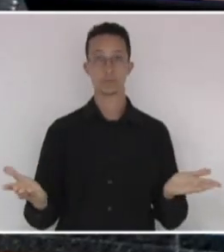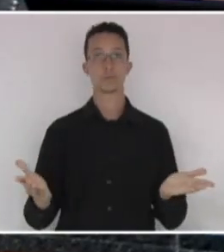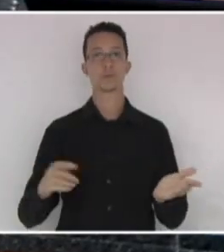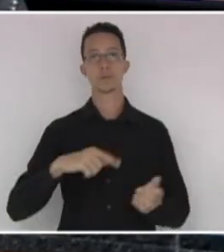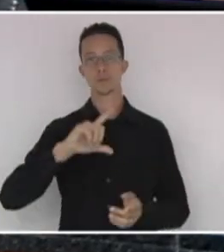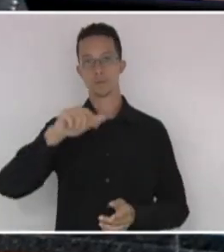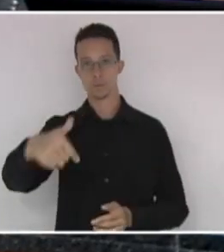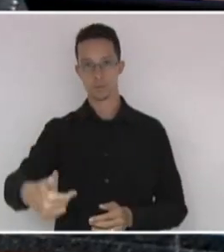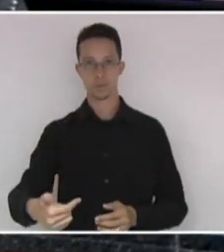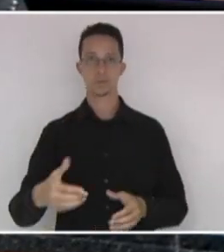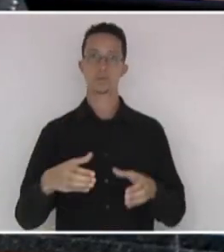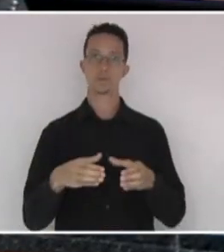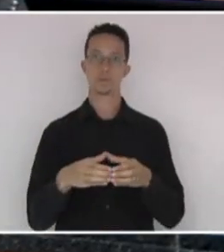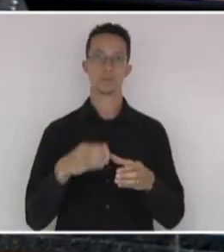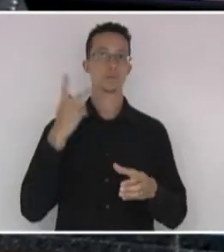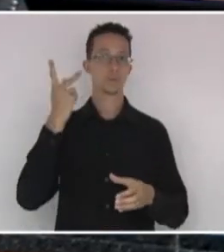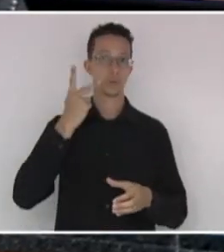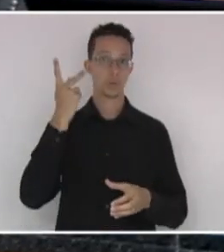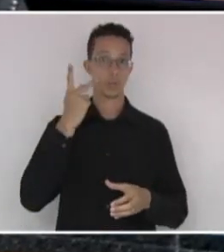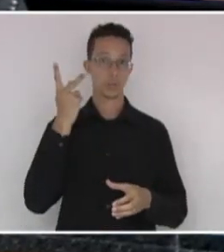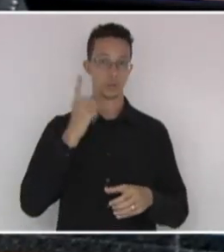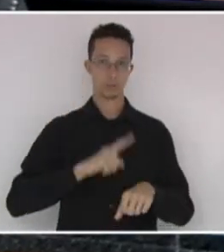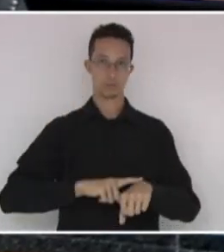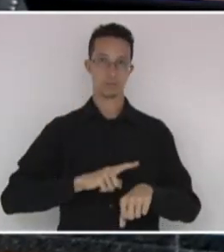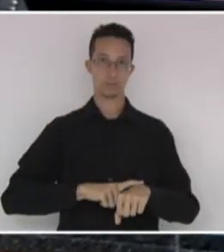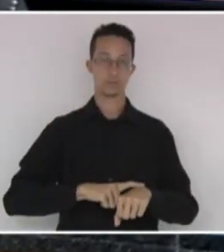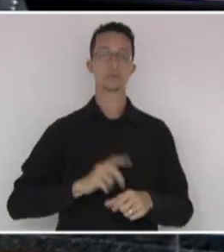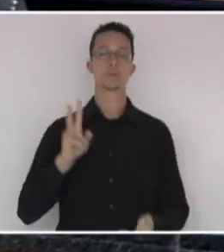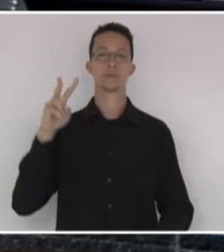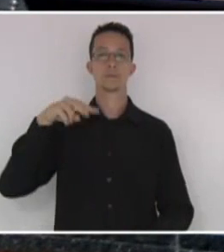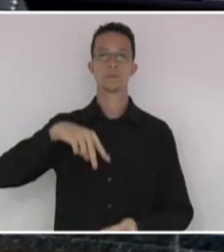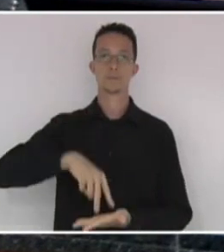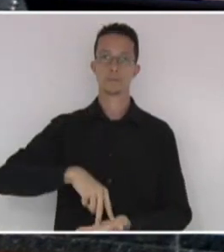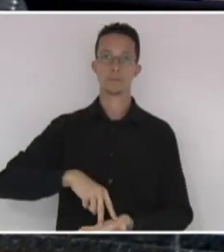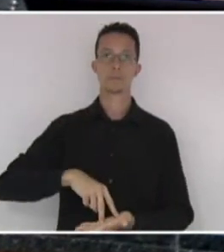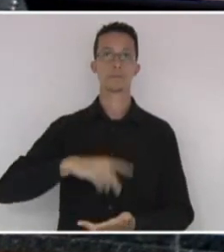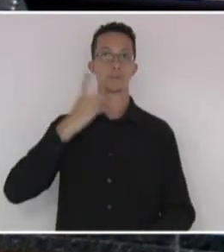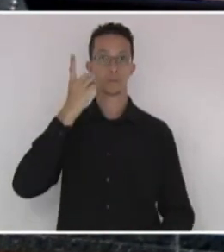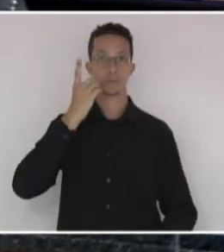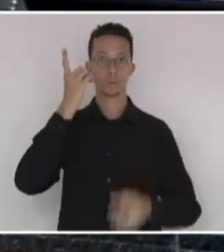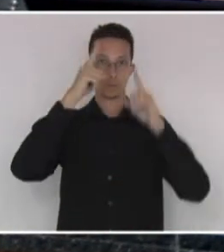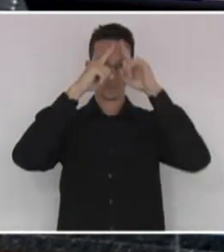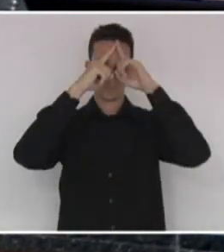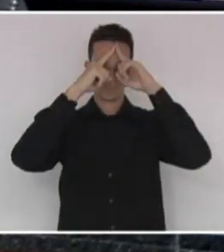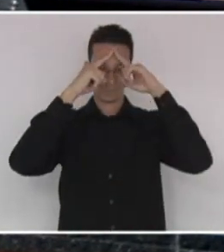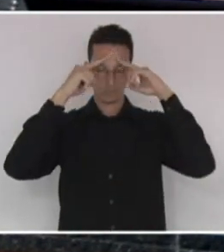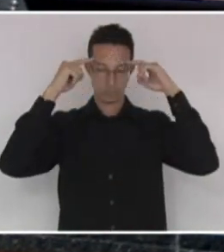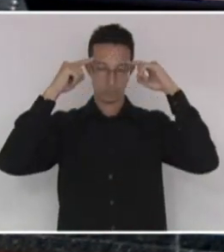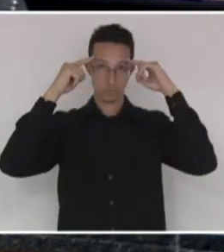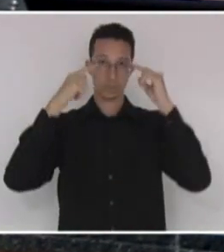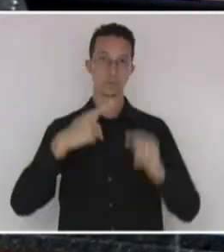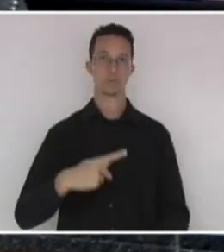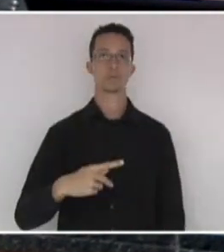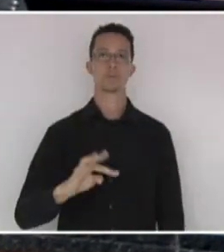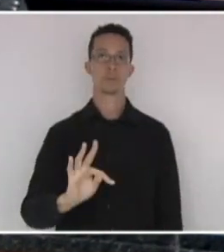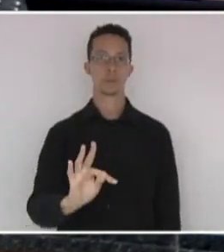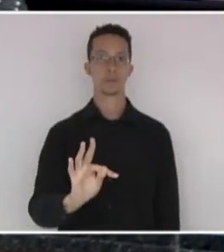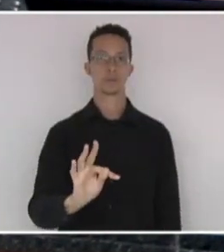quem ocupou a tribuna foi o deputado Neudi Sareta, do Partido dos